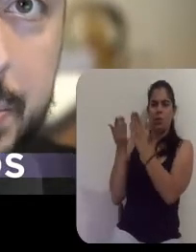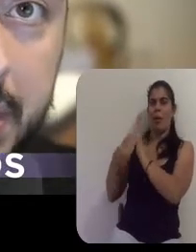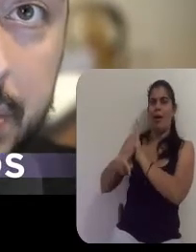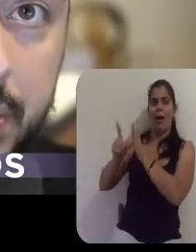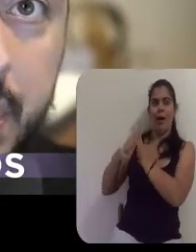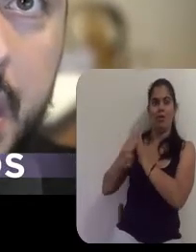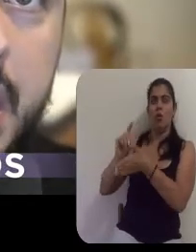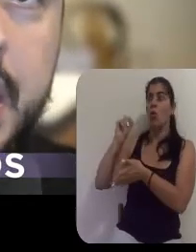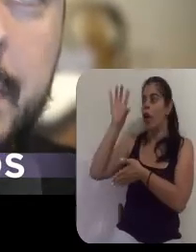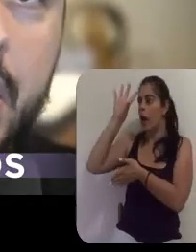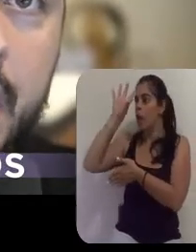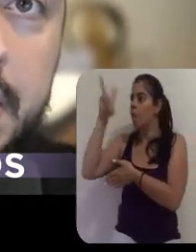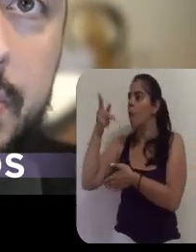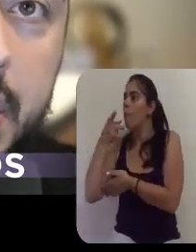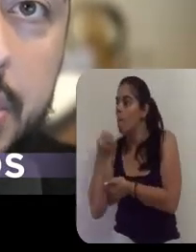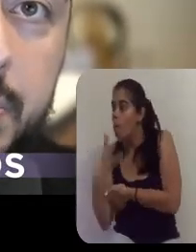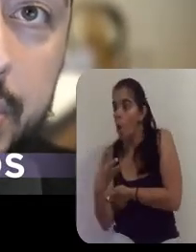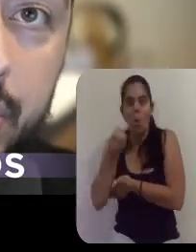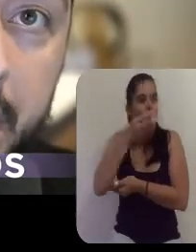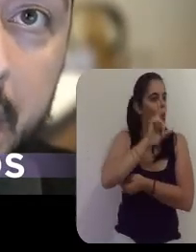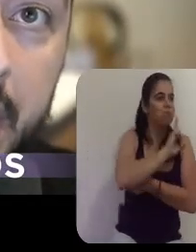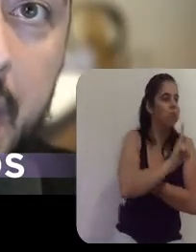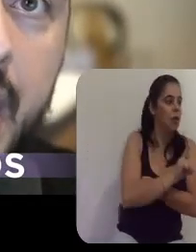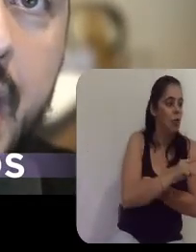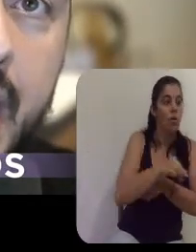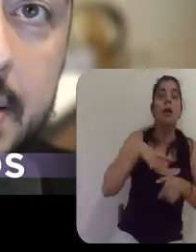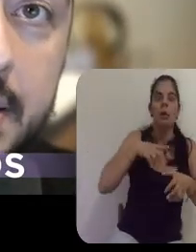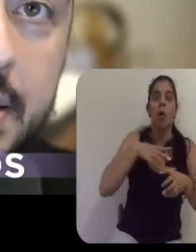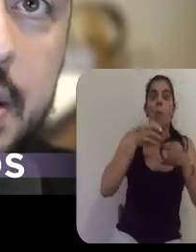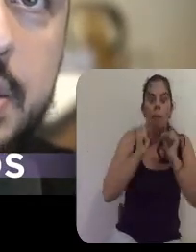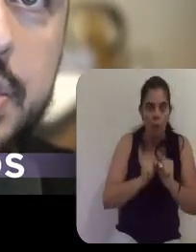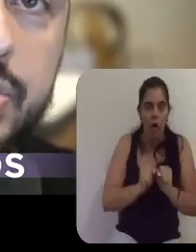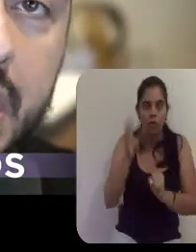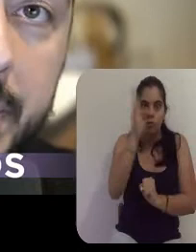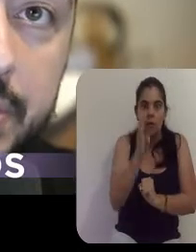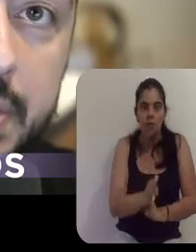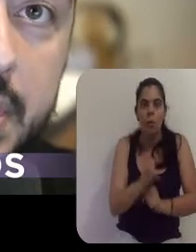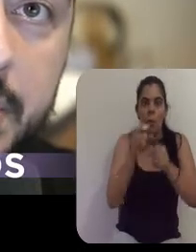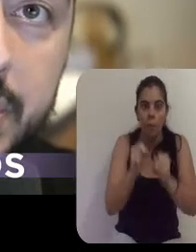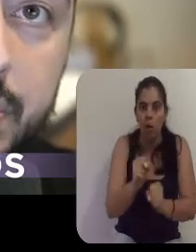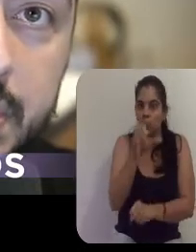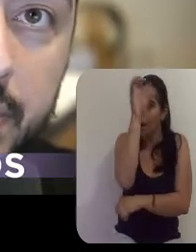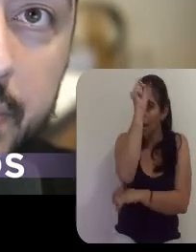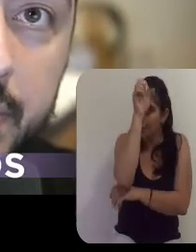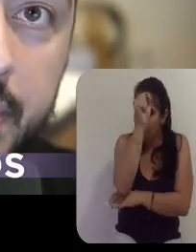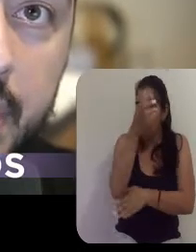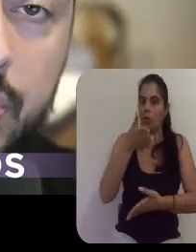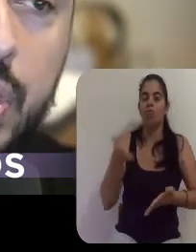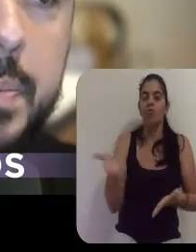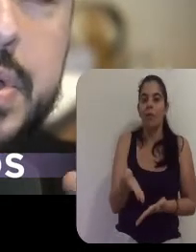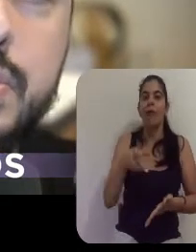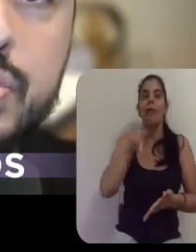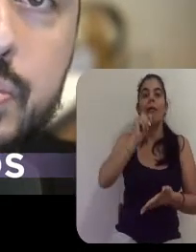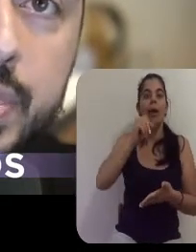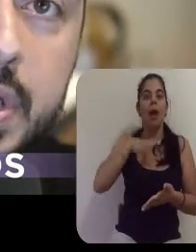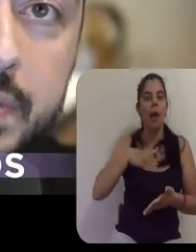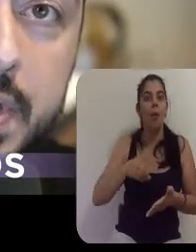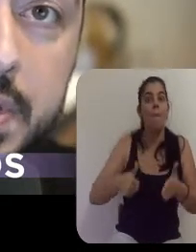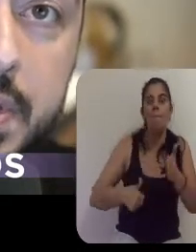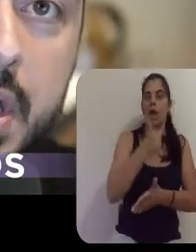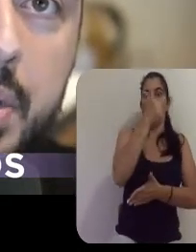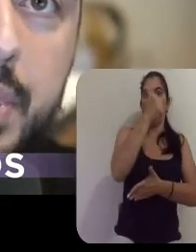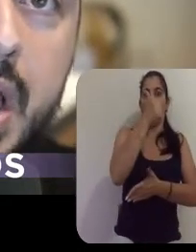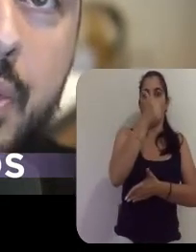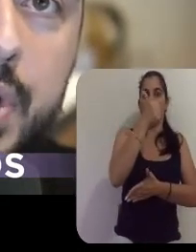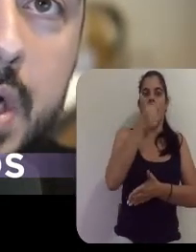esse momento, que a melhor ação que a gente pode tomar é essa de isolamento e distanciamento social. Eu estou repetindo isso muitas